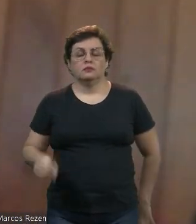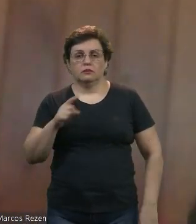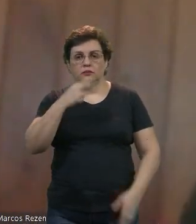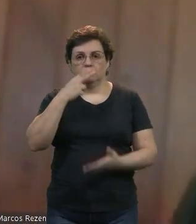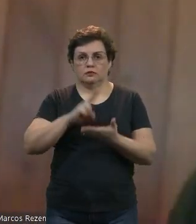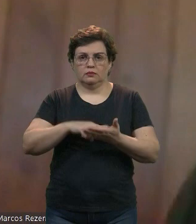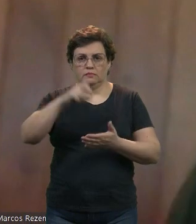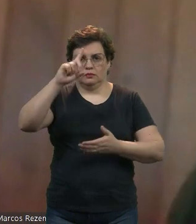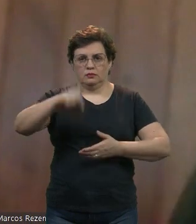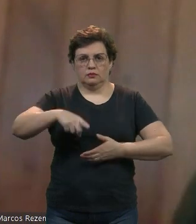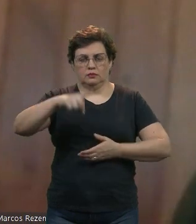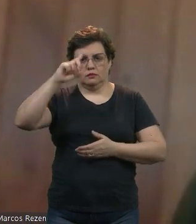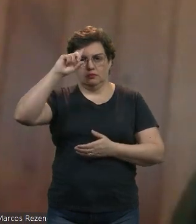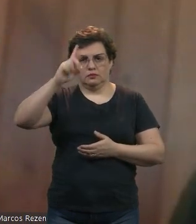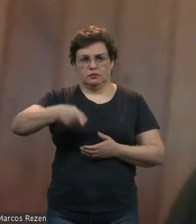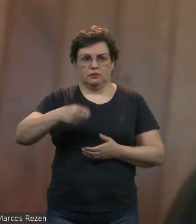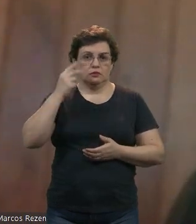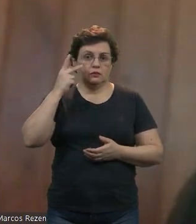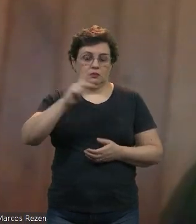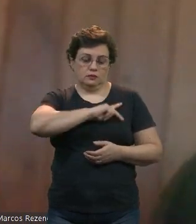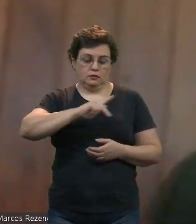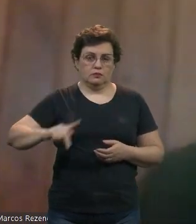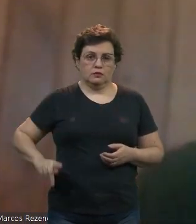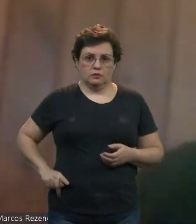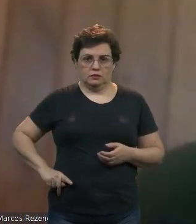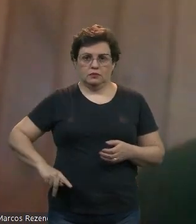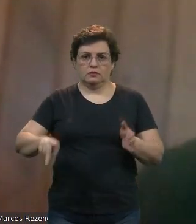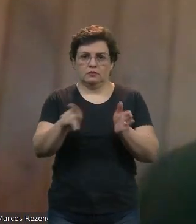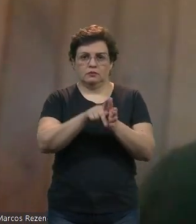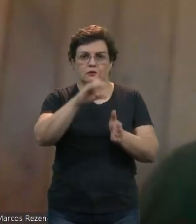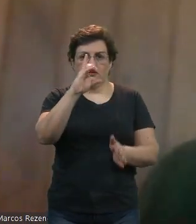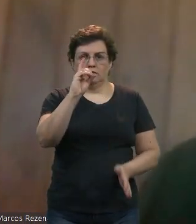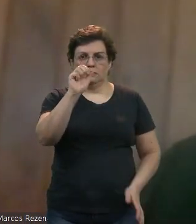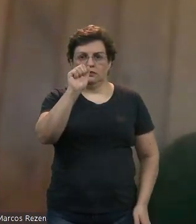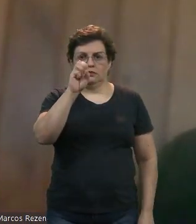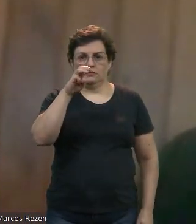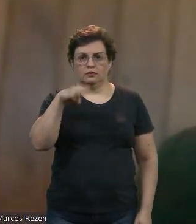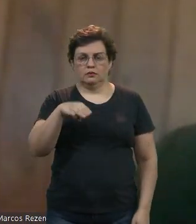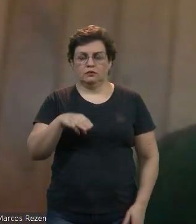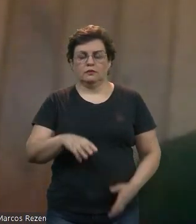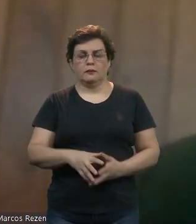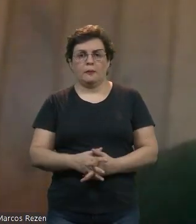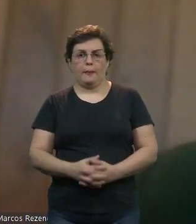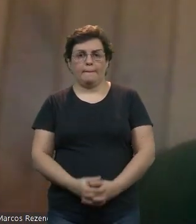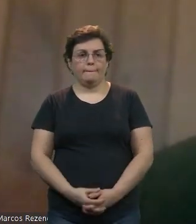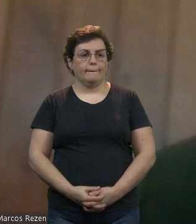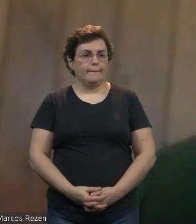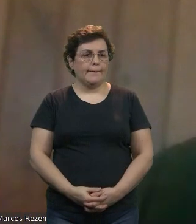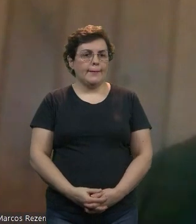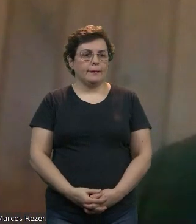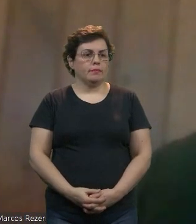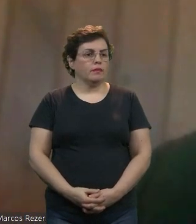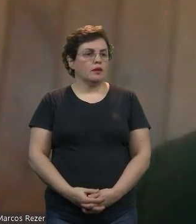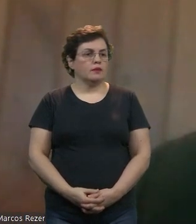será encaminhada ao presidente do Departamento de Água e Esgoto de Marília.